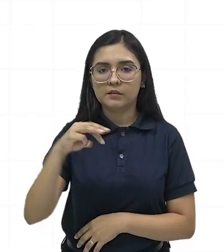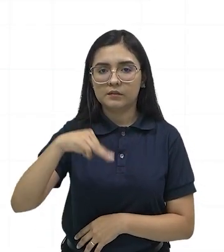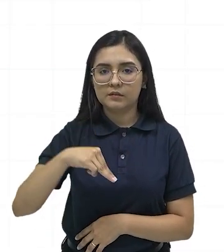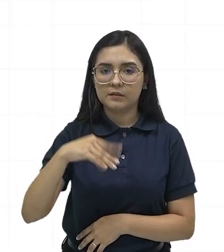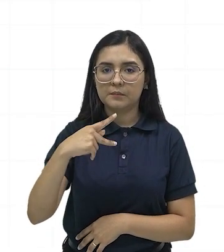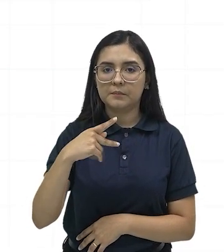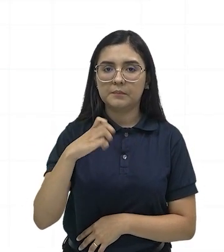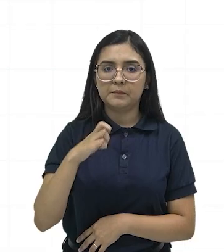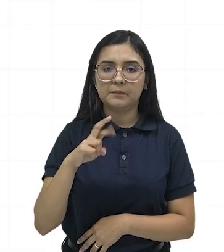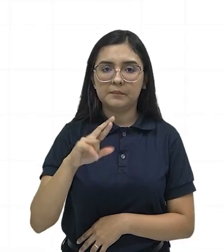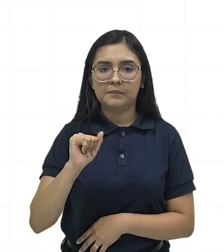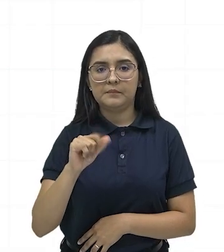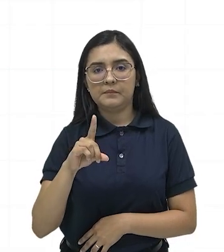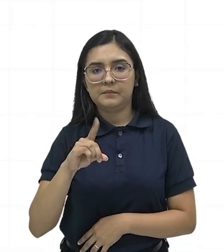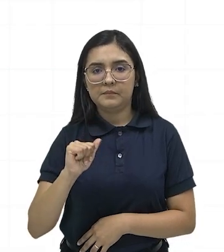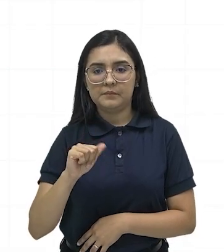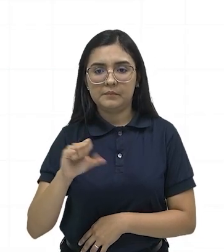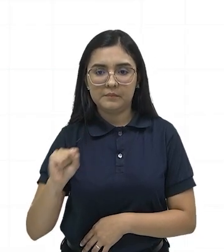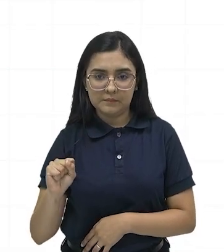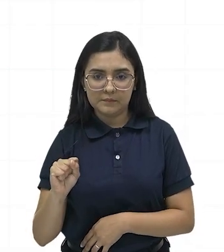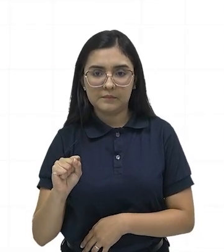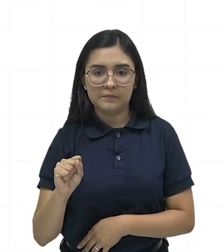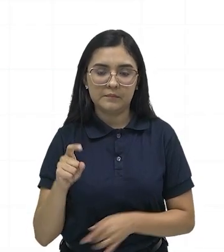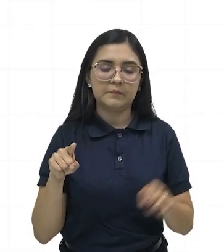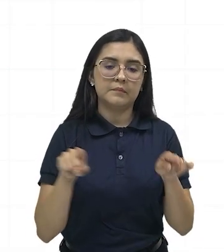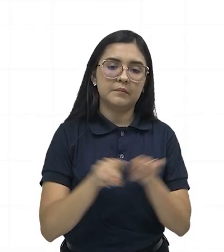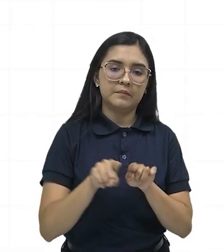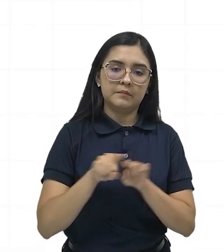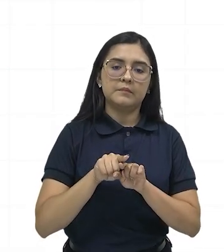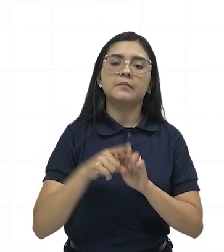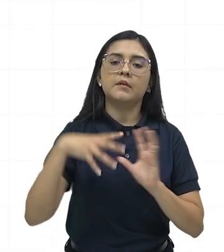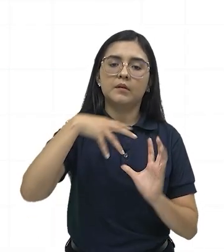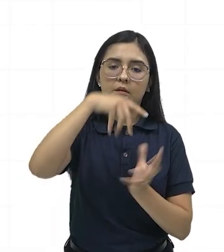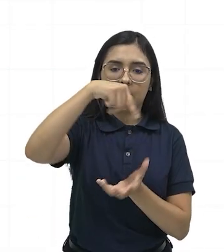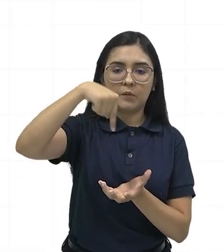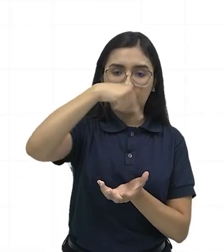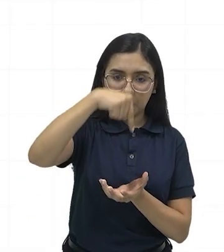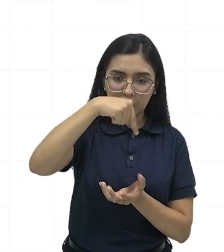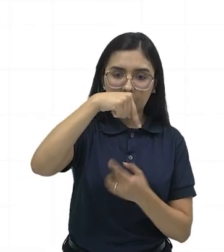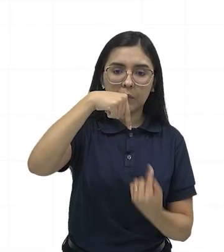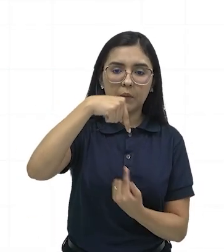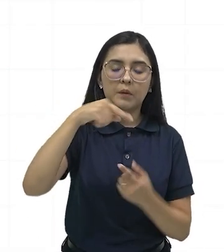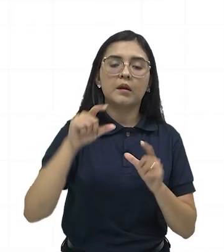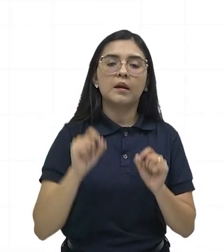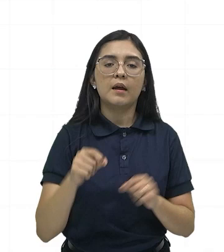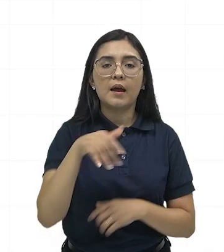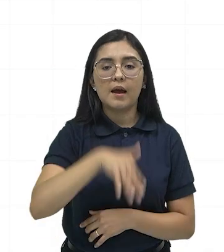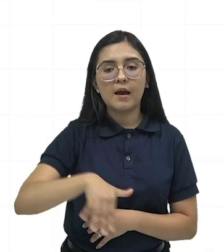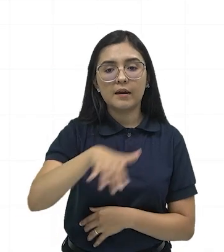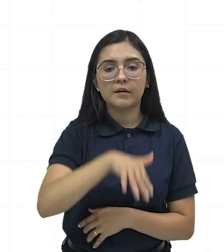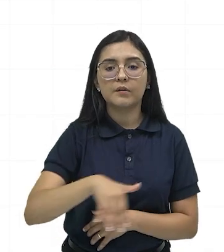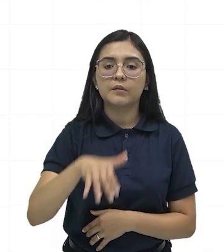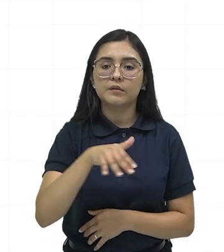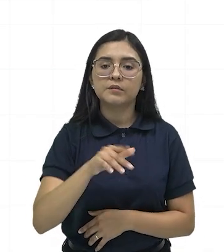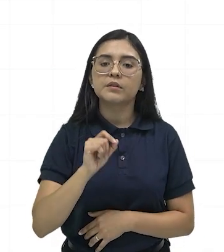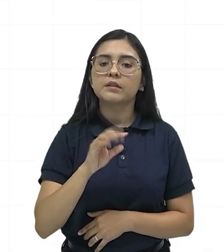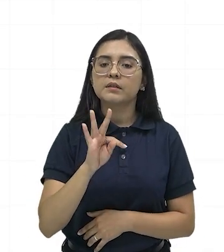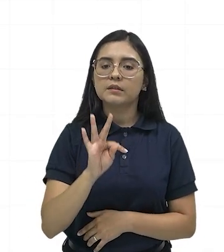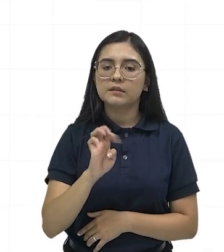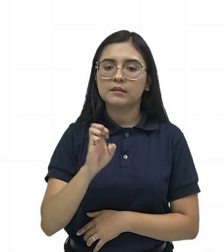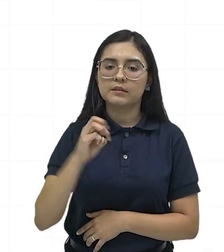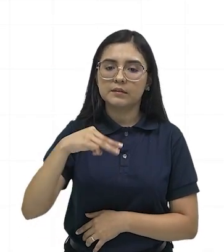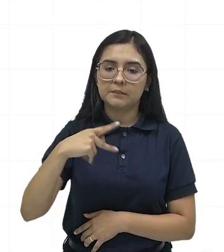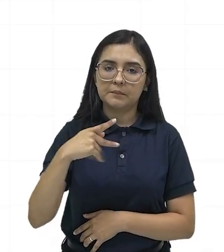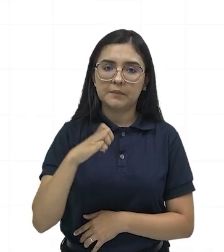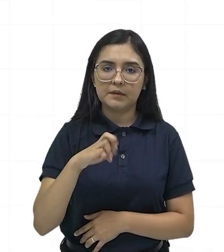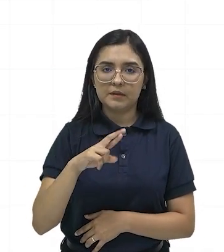Entre os trópicos e os círculos polares, é a área onde essas zonas temperadas